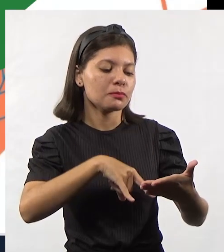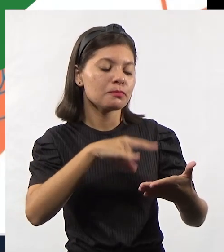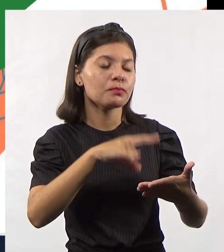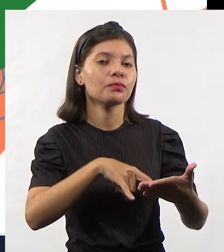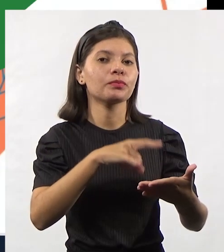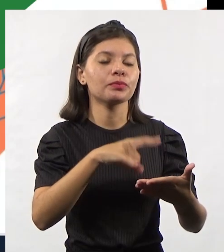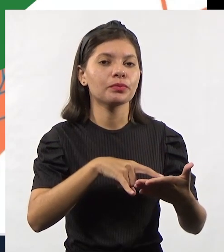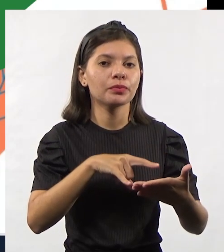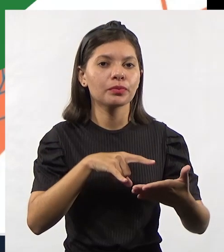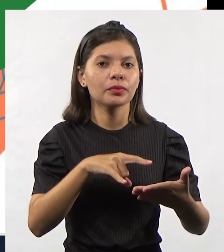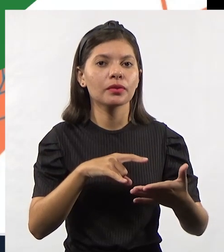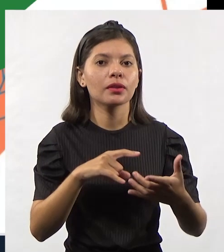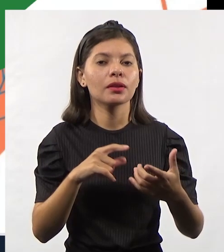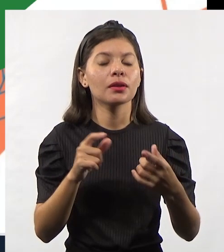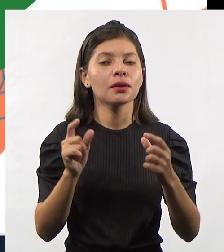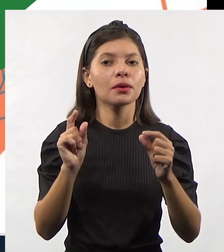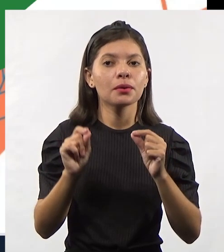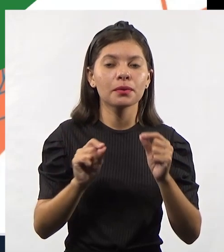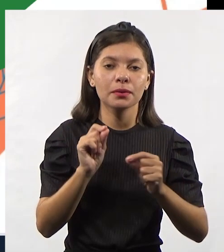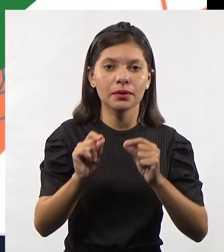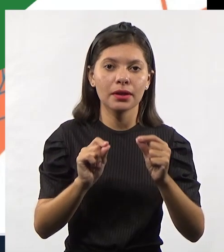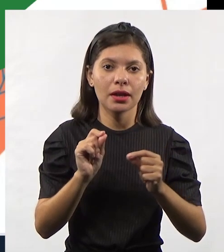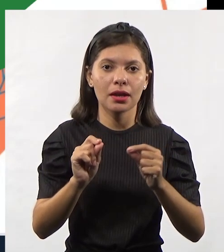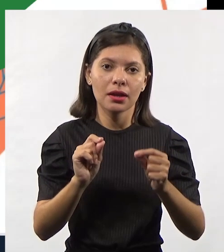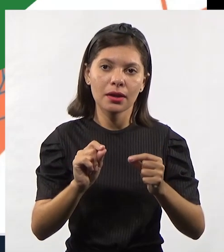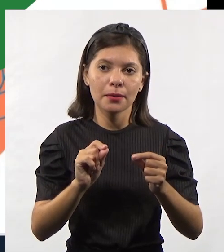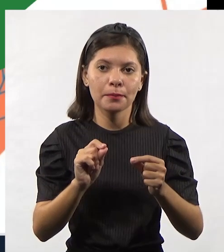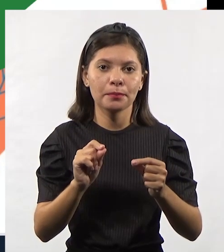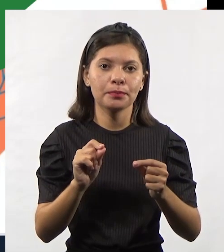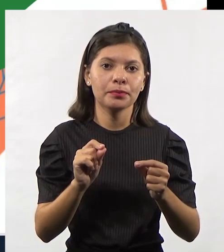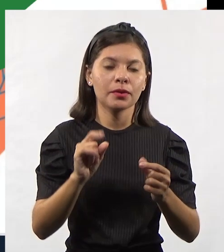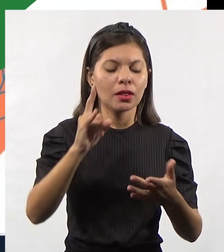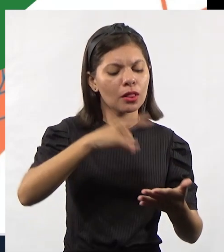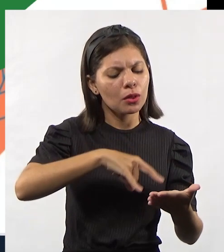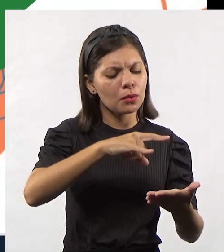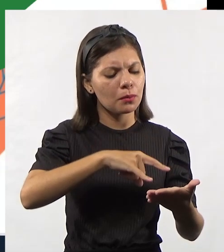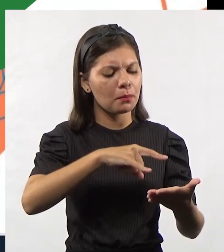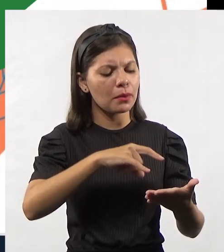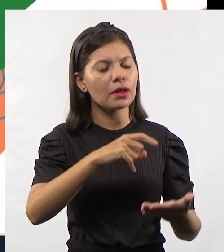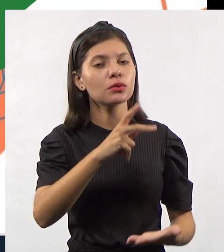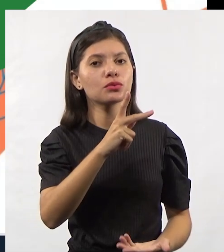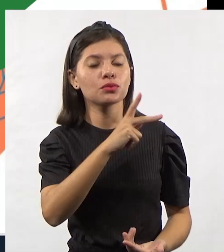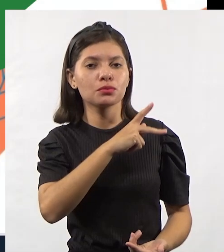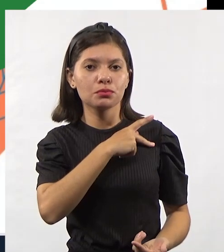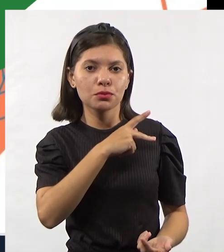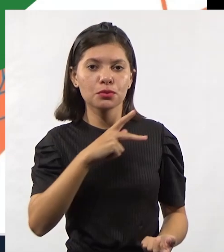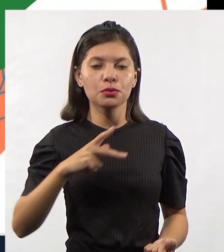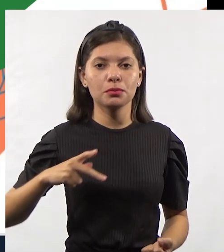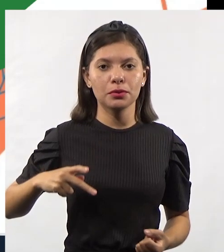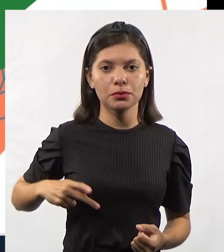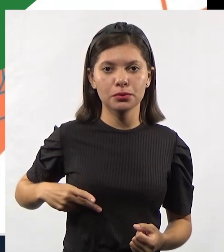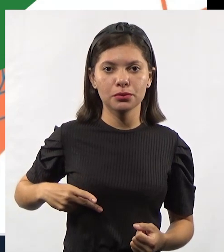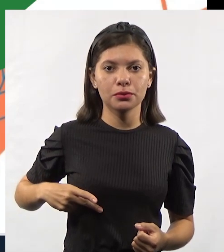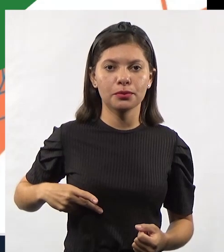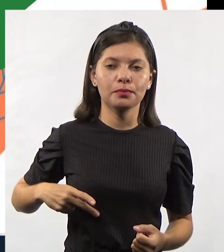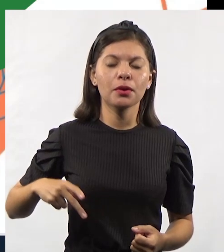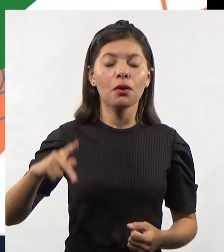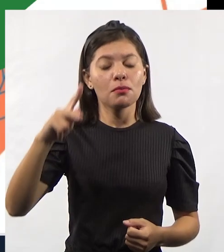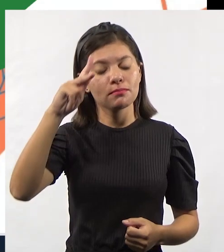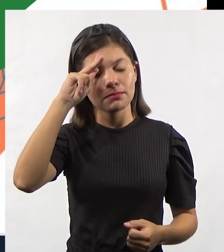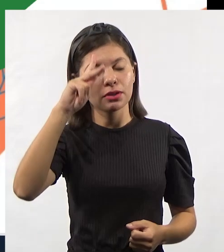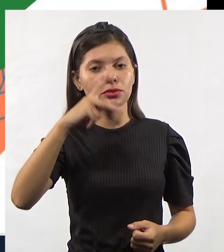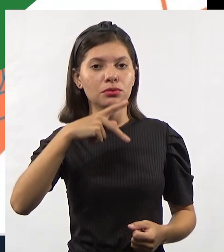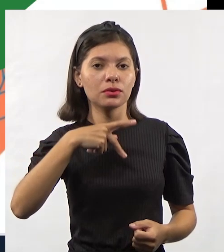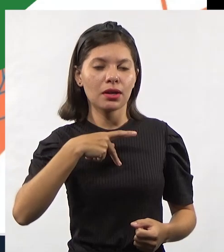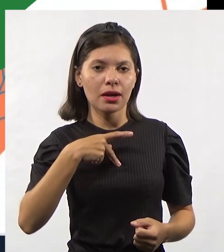Podem ser arquivos públicos ou arquivos particulares ou Fontes estatísticas ou Fontes